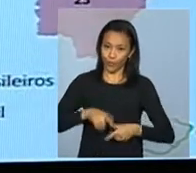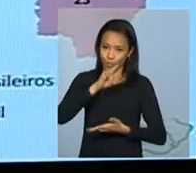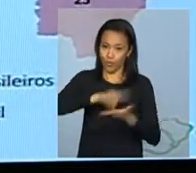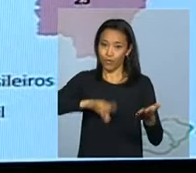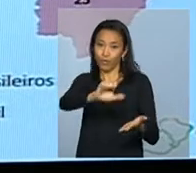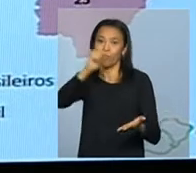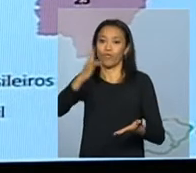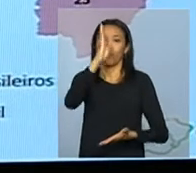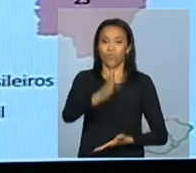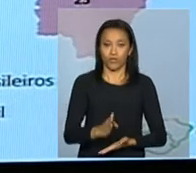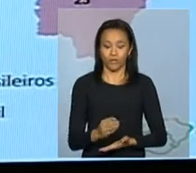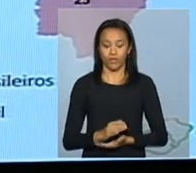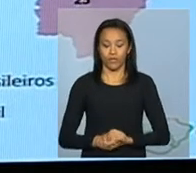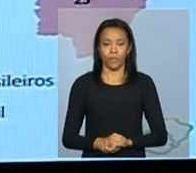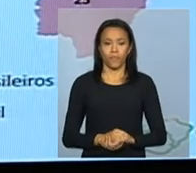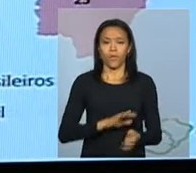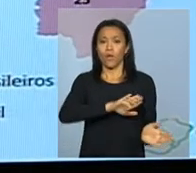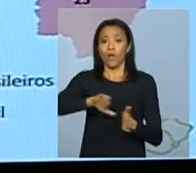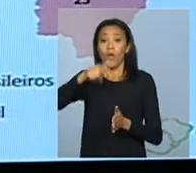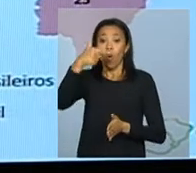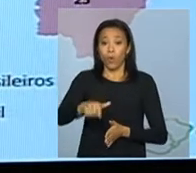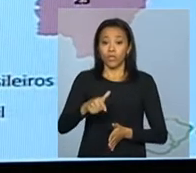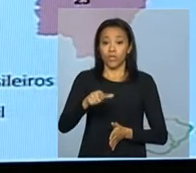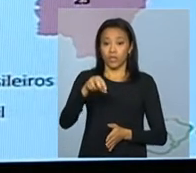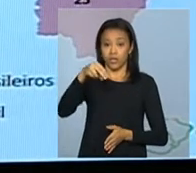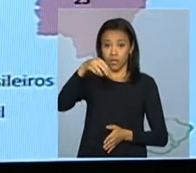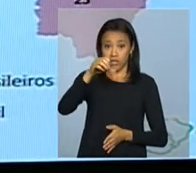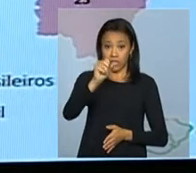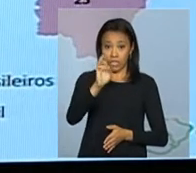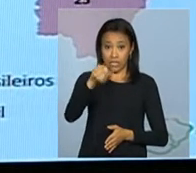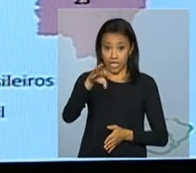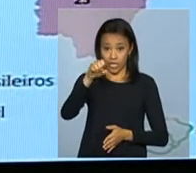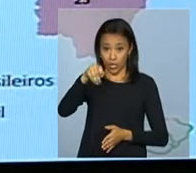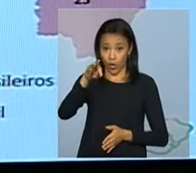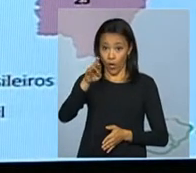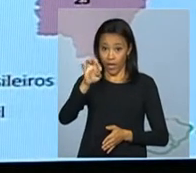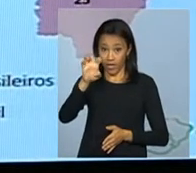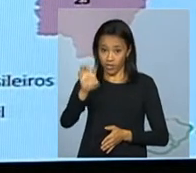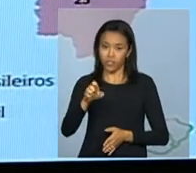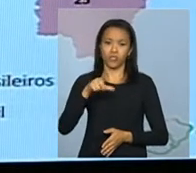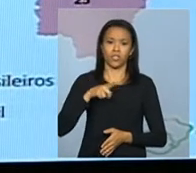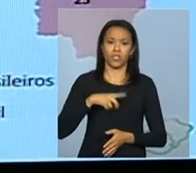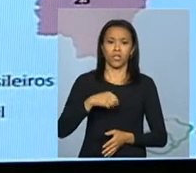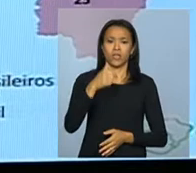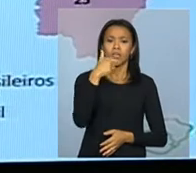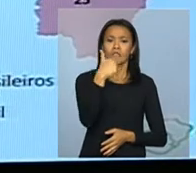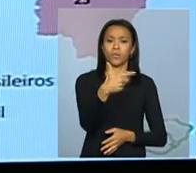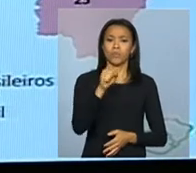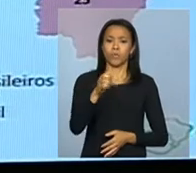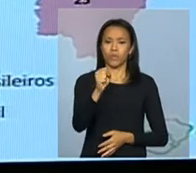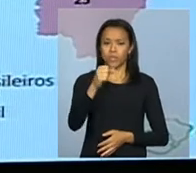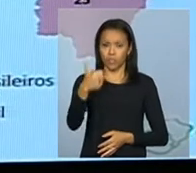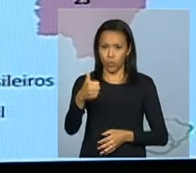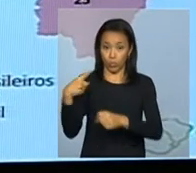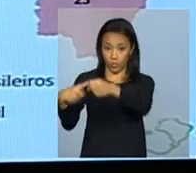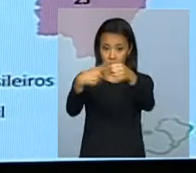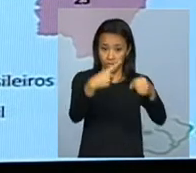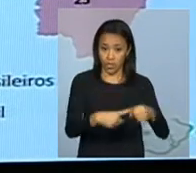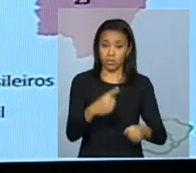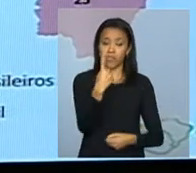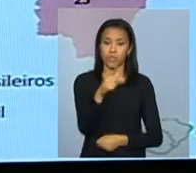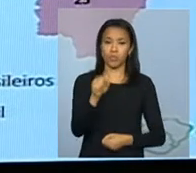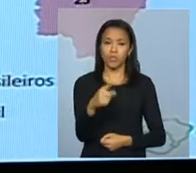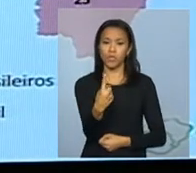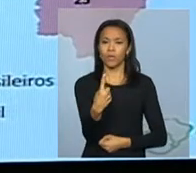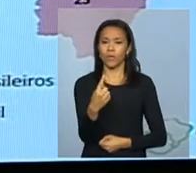próximo e na região centro-oeste 281 municípios ofereceram 1101 vagas 36